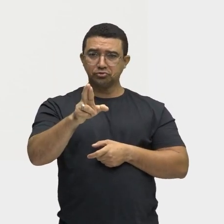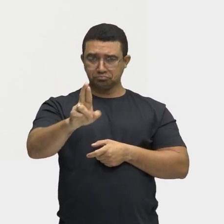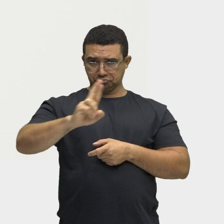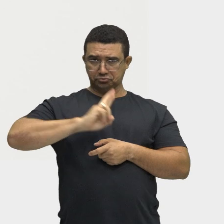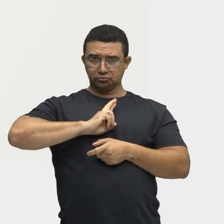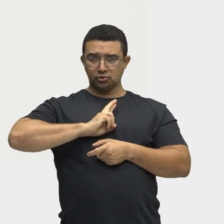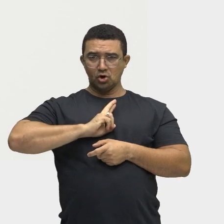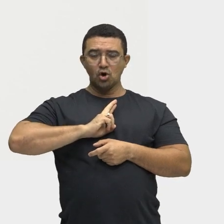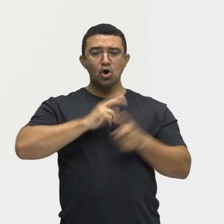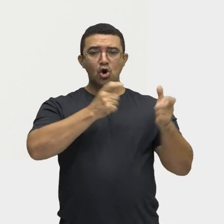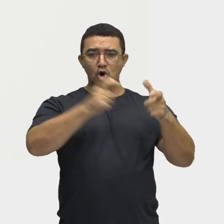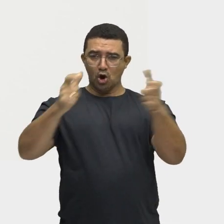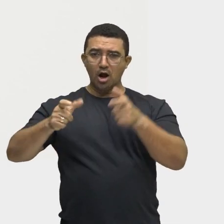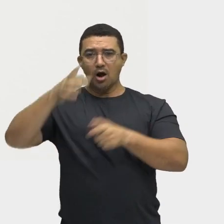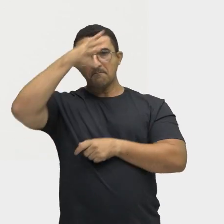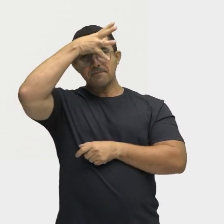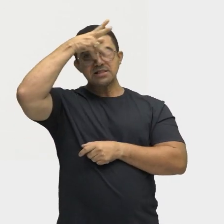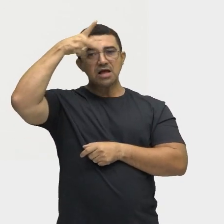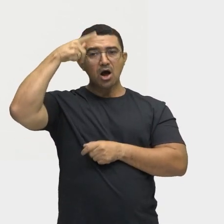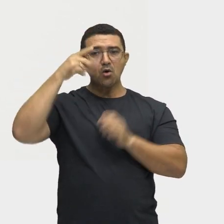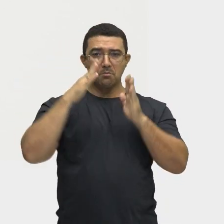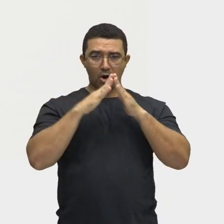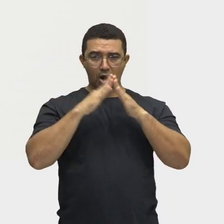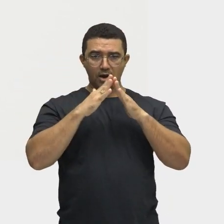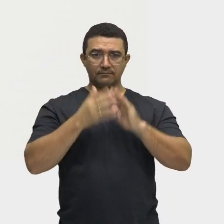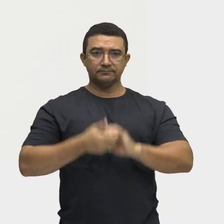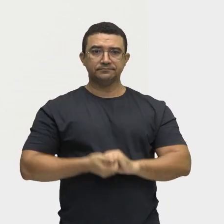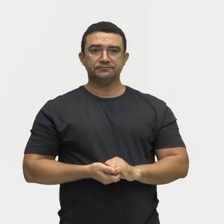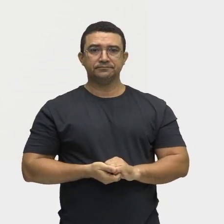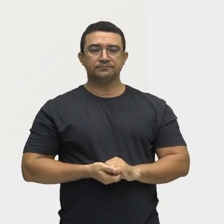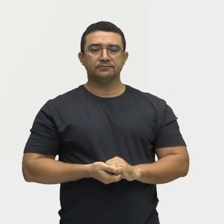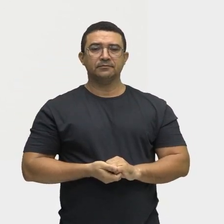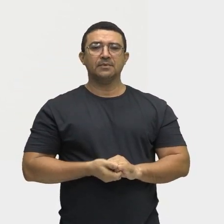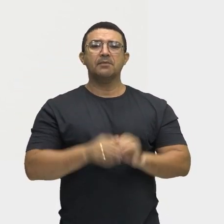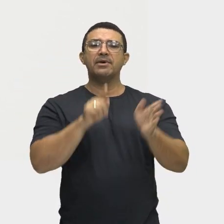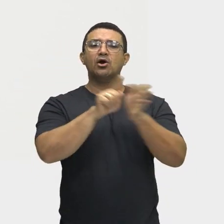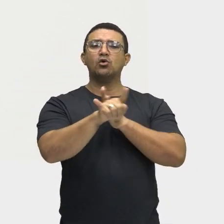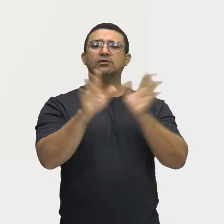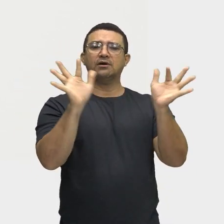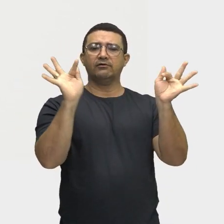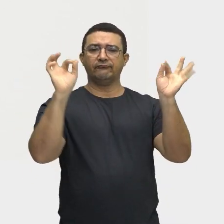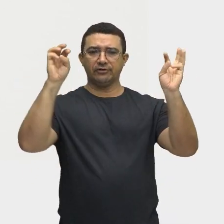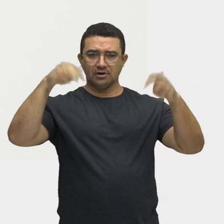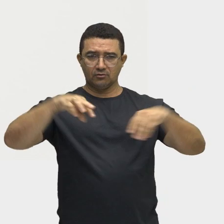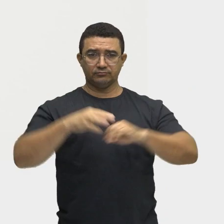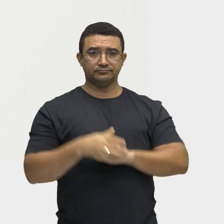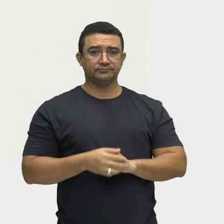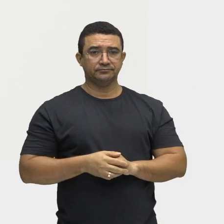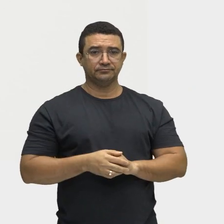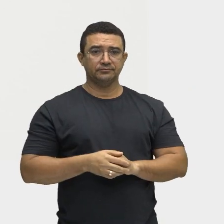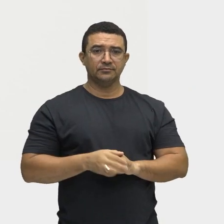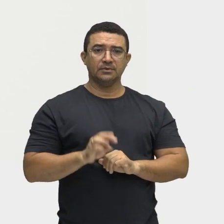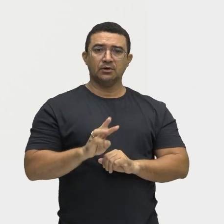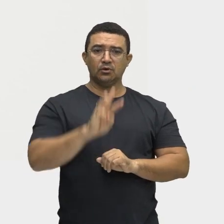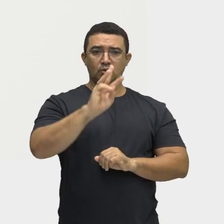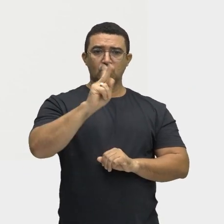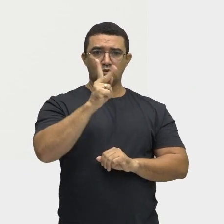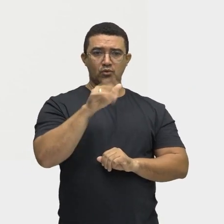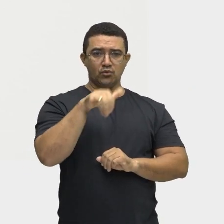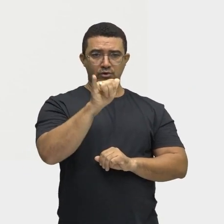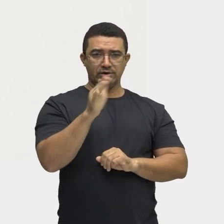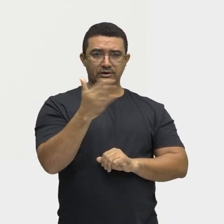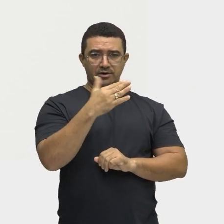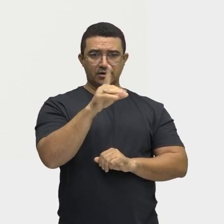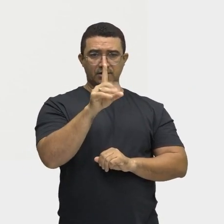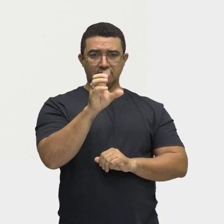Manaus. I live in Manaus. E finalizando as perguntas que a teacher fez, a teacher que ele fez com o teacher Virgílio